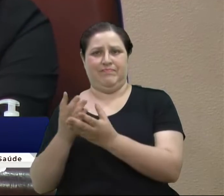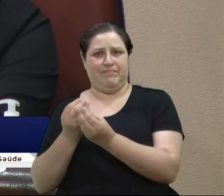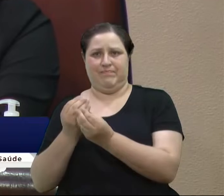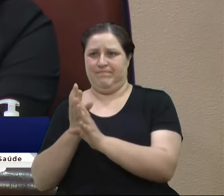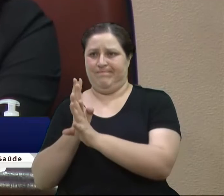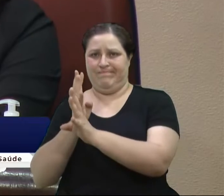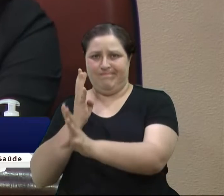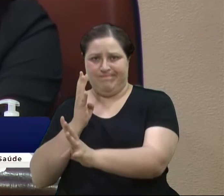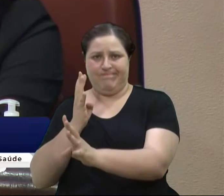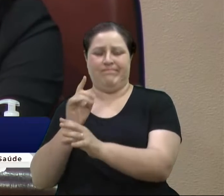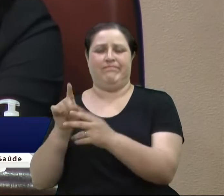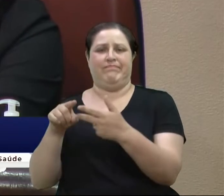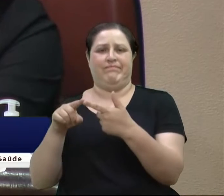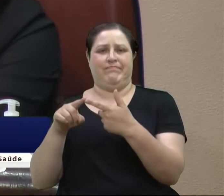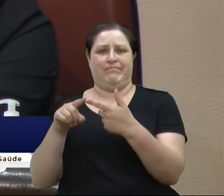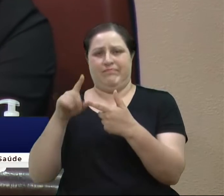isso.